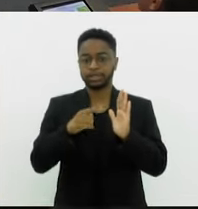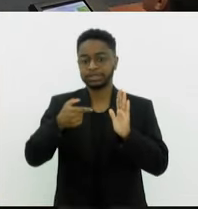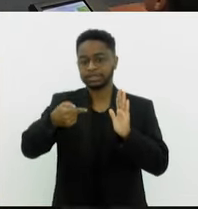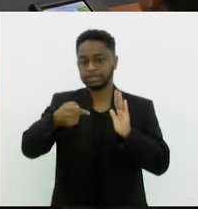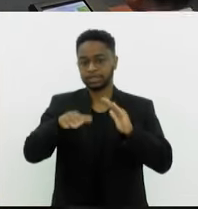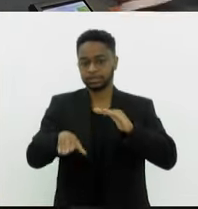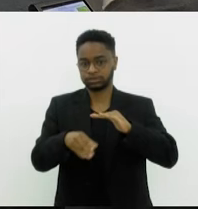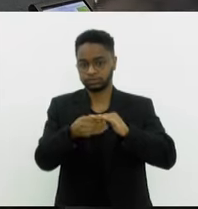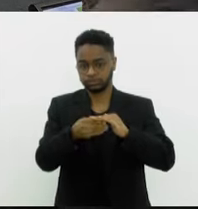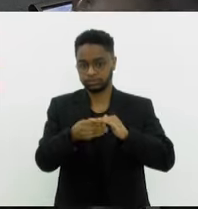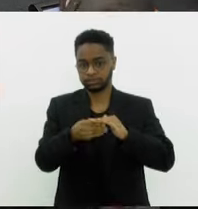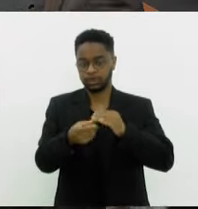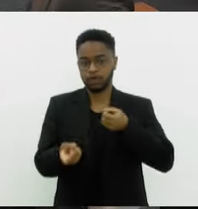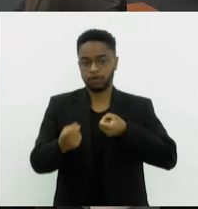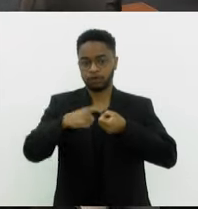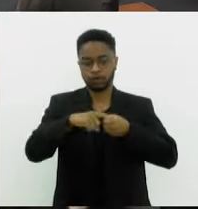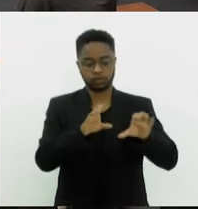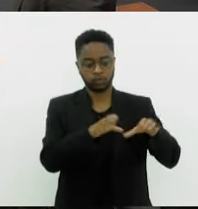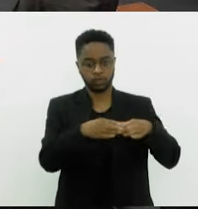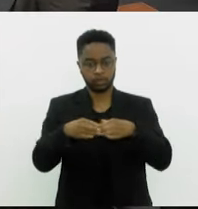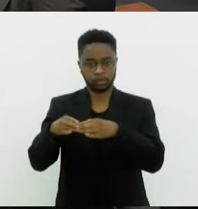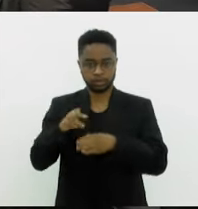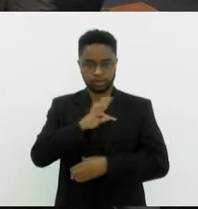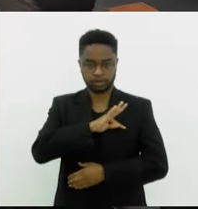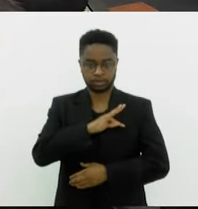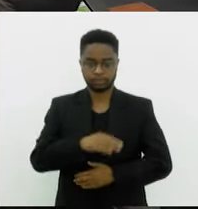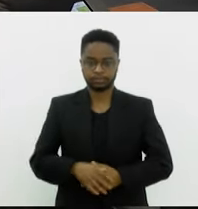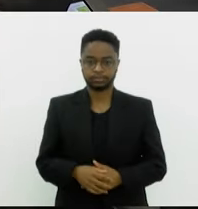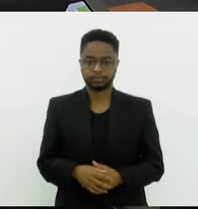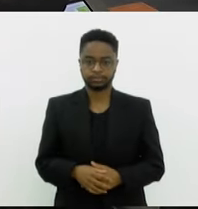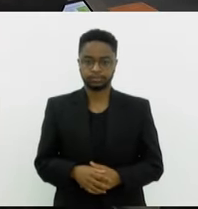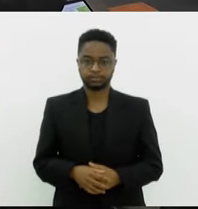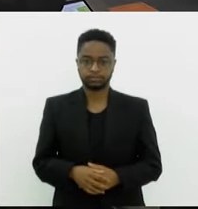7 emendas e retorna às comissões técnicas.